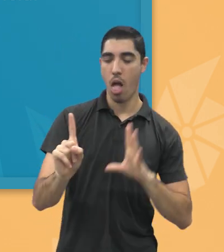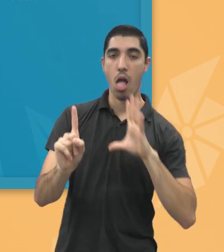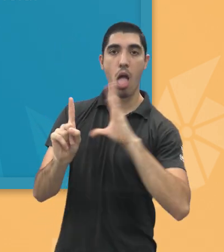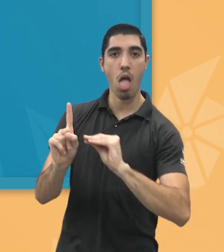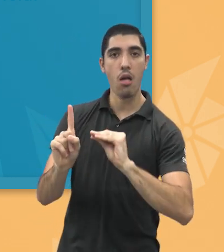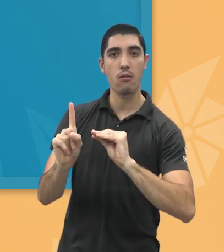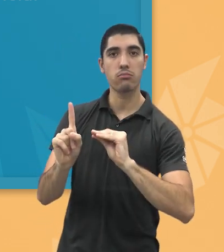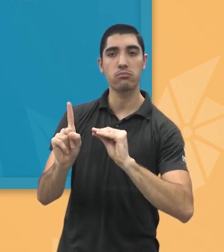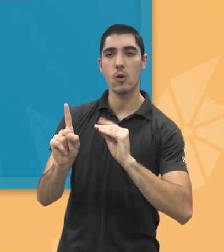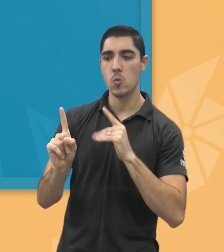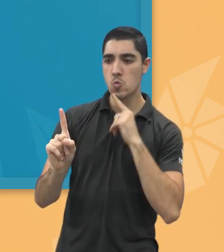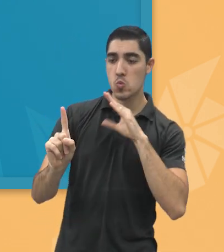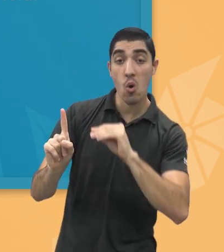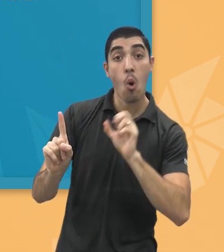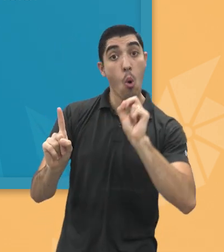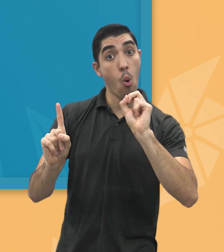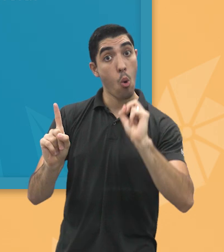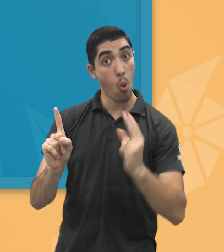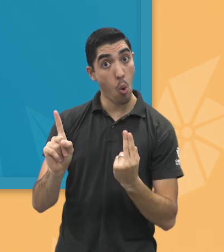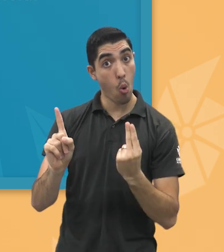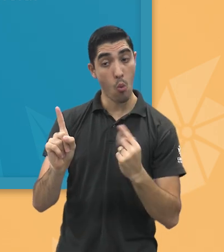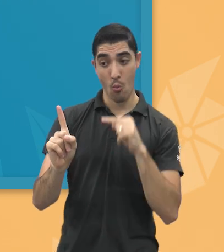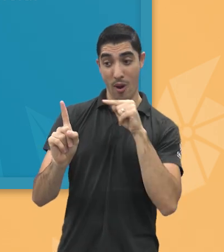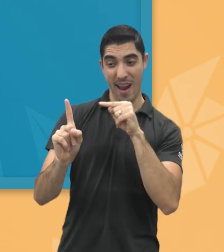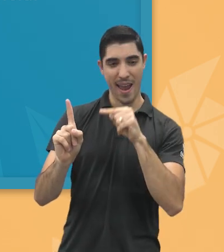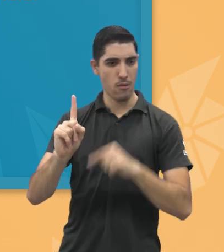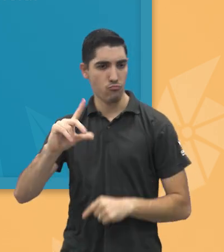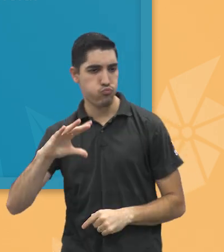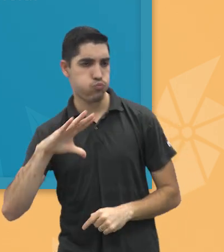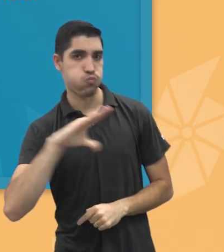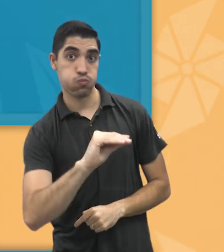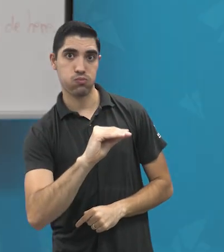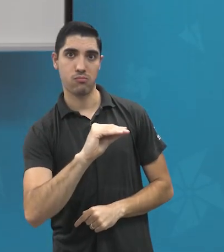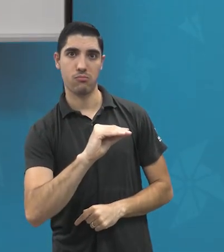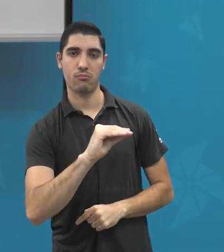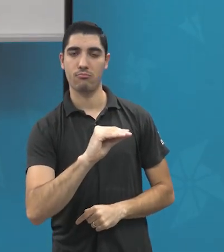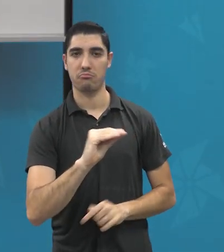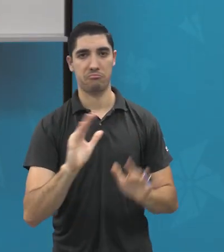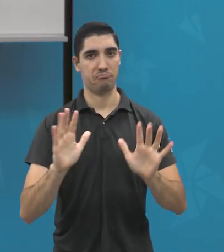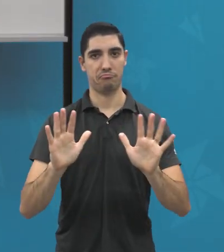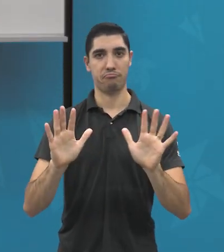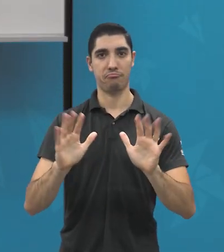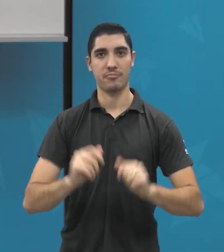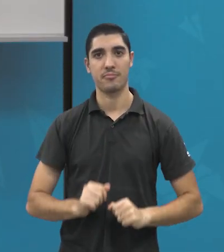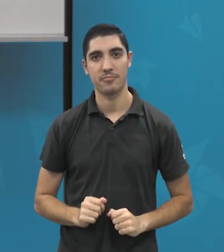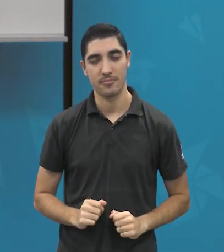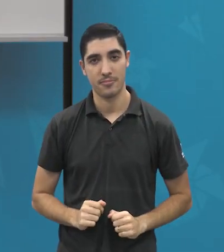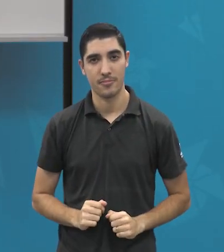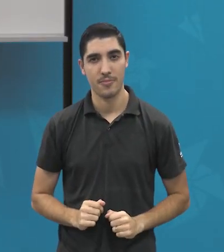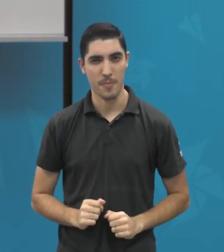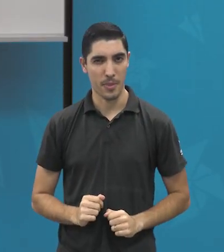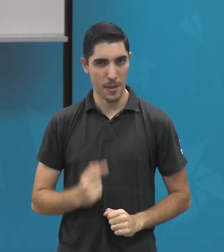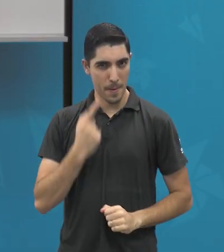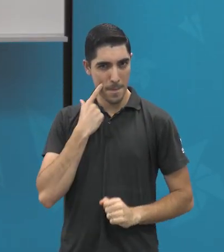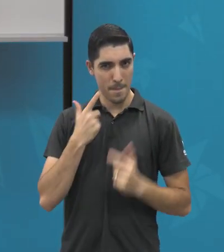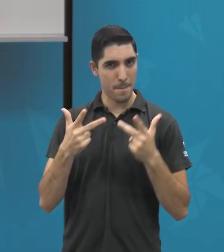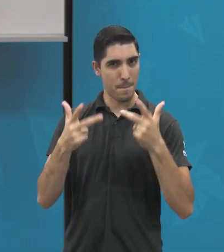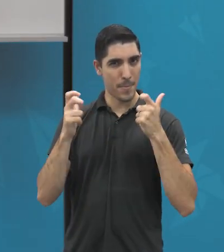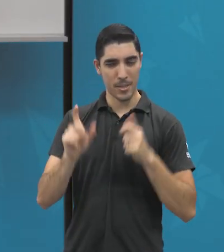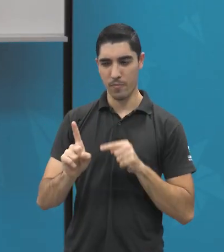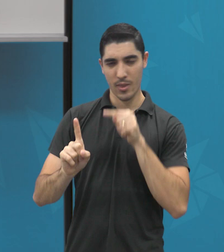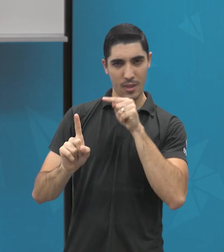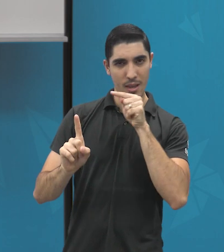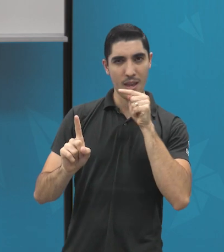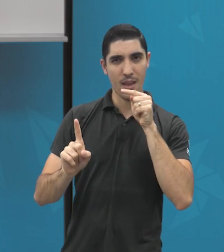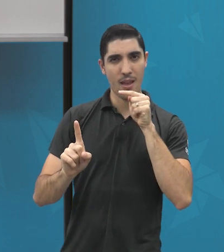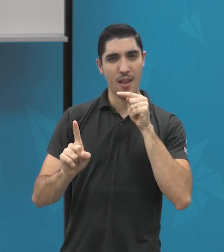que ela para silenciar a humanidade. Percebam que o John Stuart Mill, ele imagina